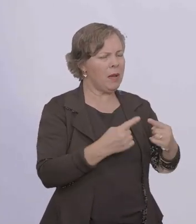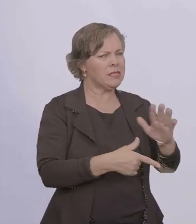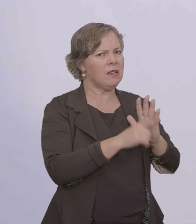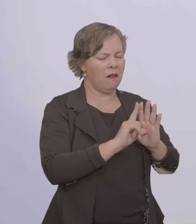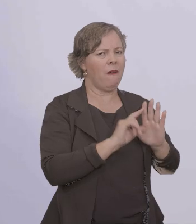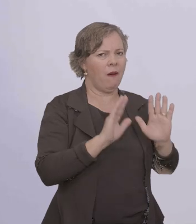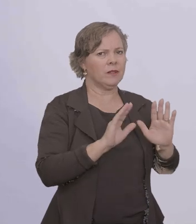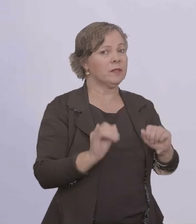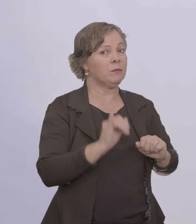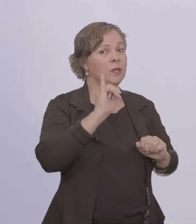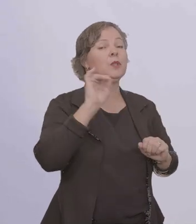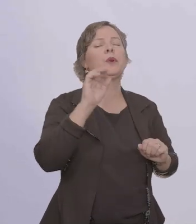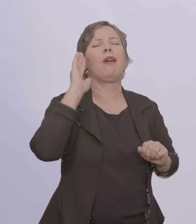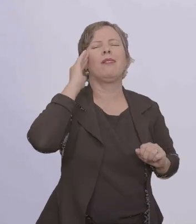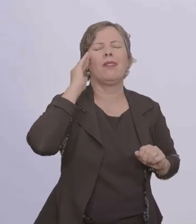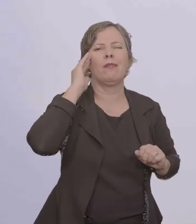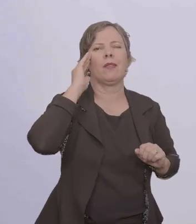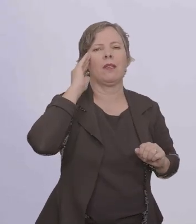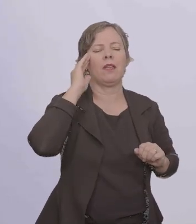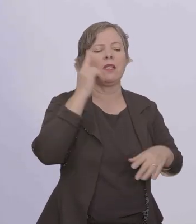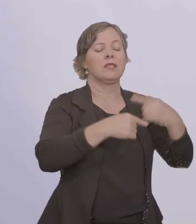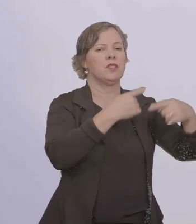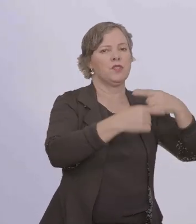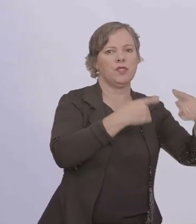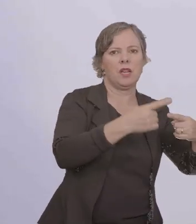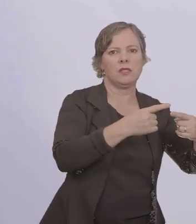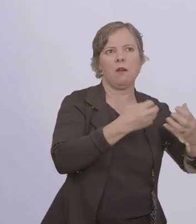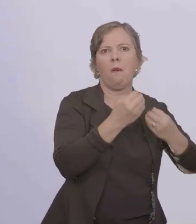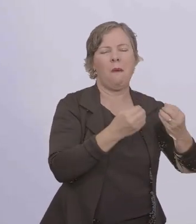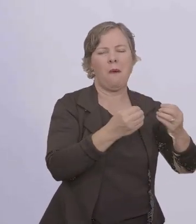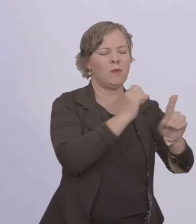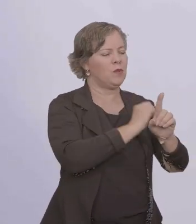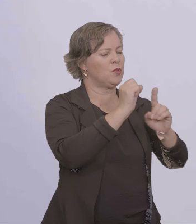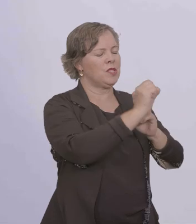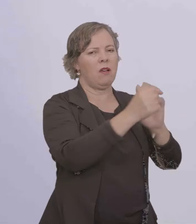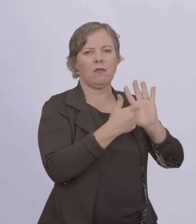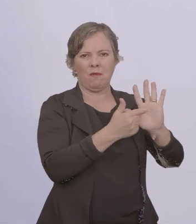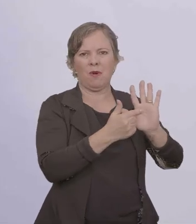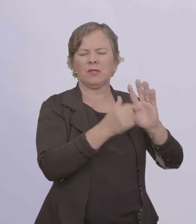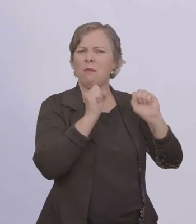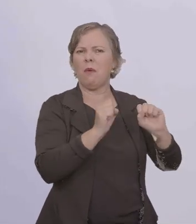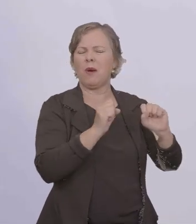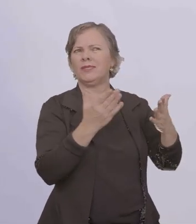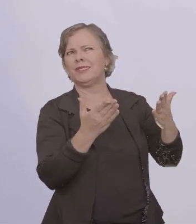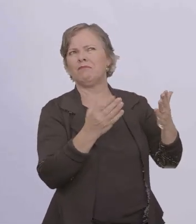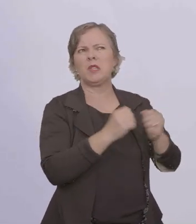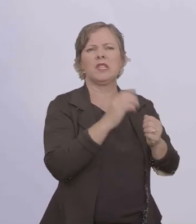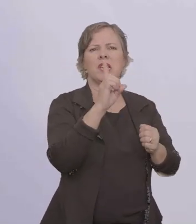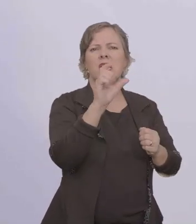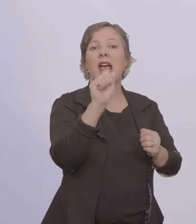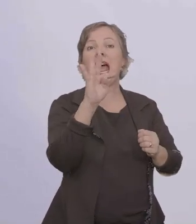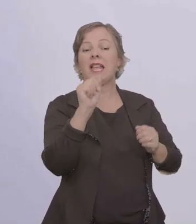das gerações, é importante nós termos em mente que elas são estipuladas por sociólogos. Então, às vezes, a data ela vai